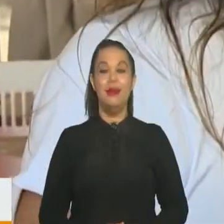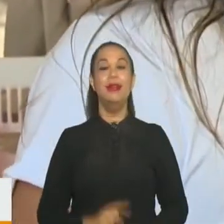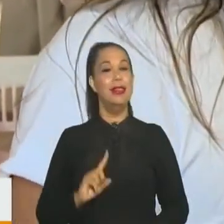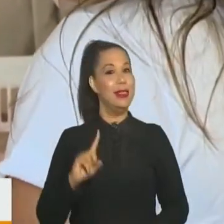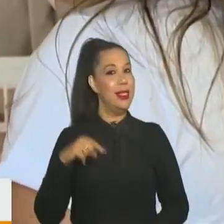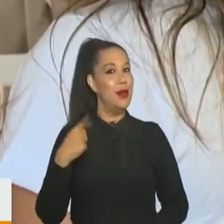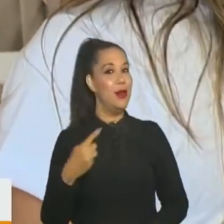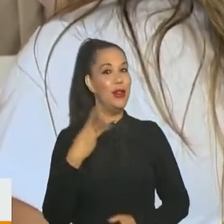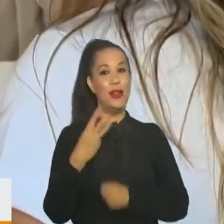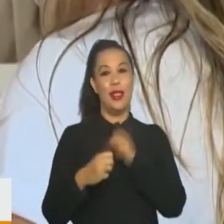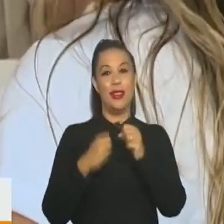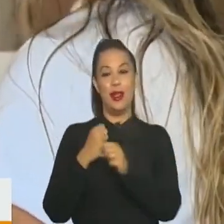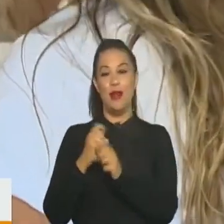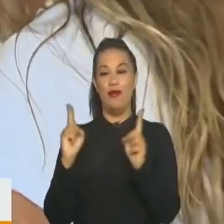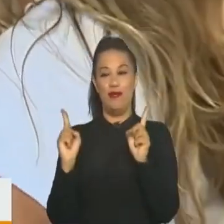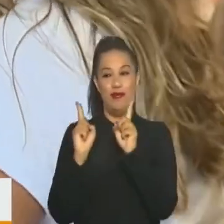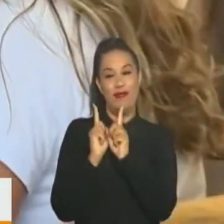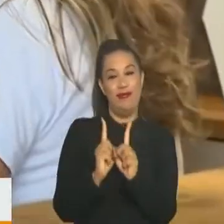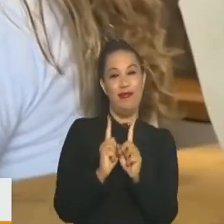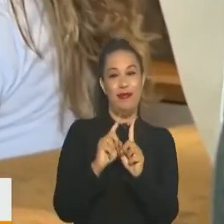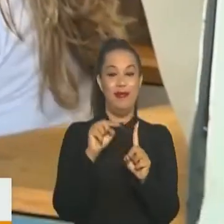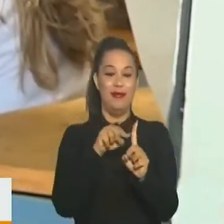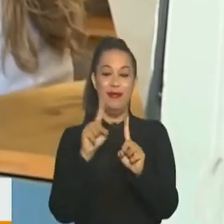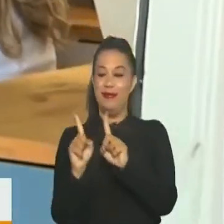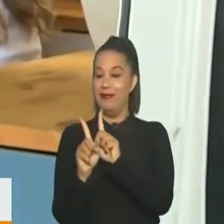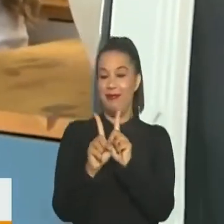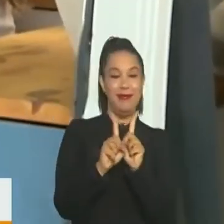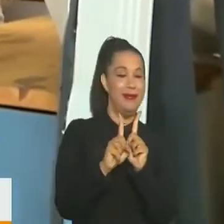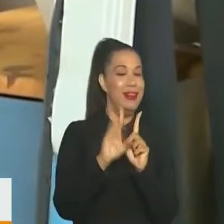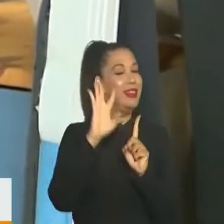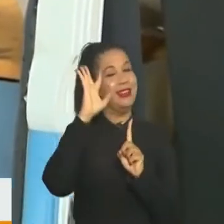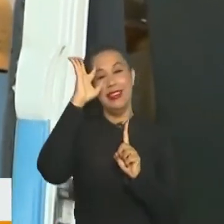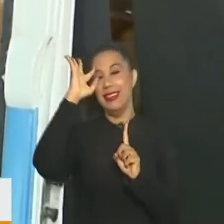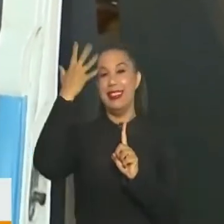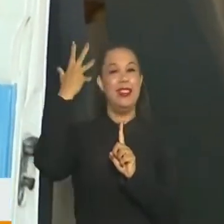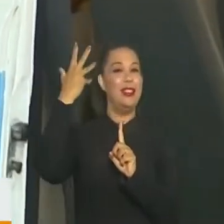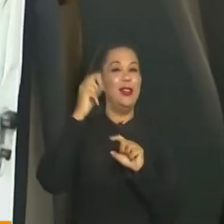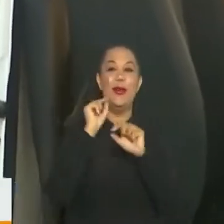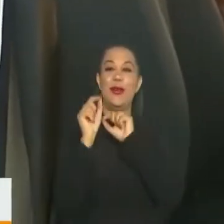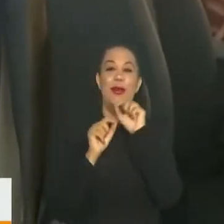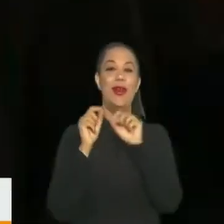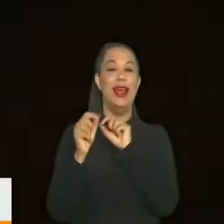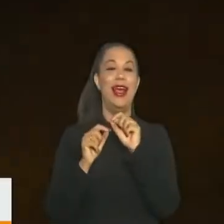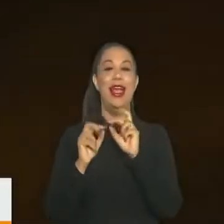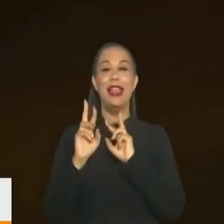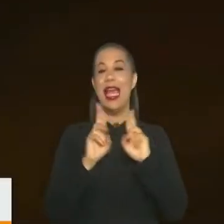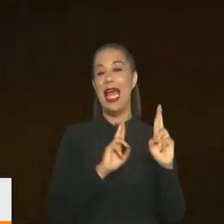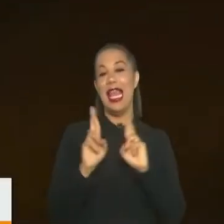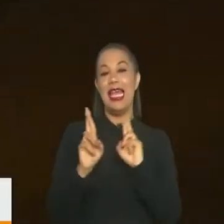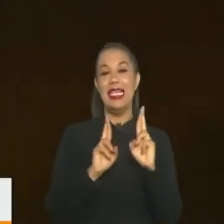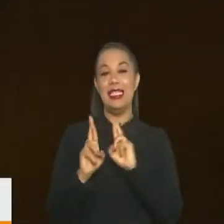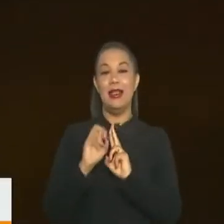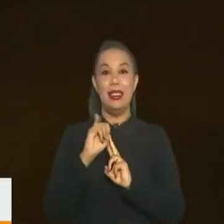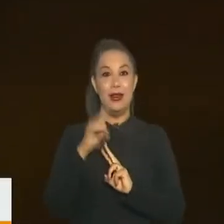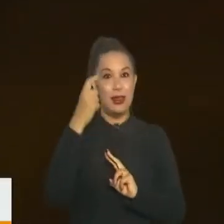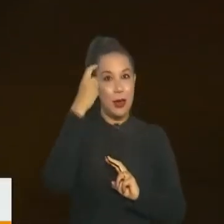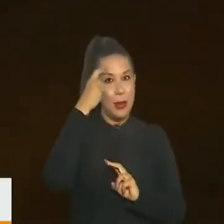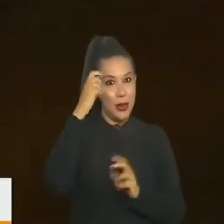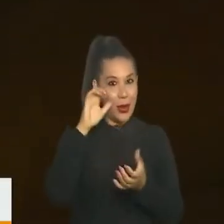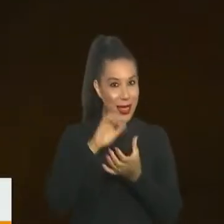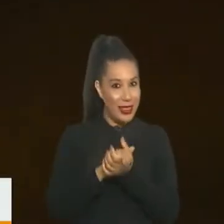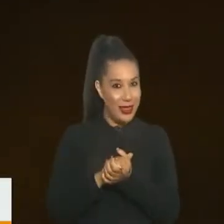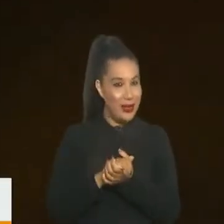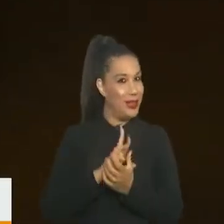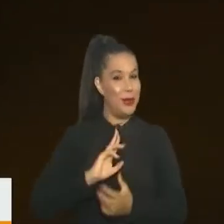Depois de 3 anos juntos, Eduardo e Karina decidiram dar mais um passo na relação. Se você pensou em